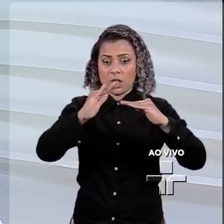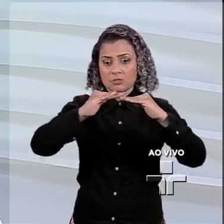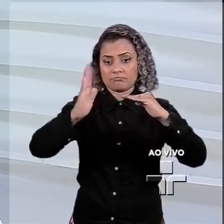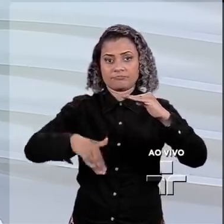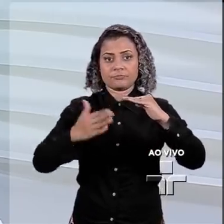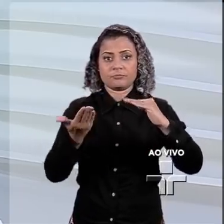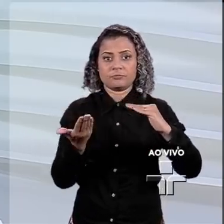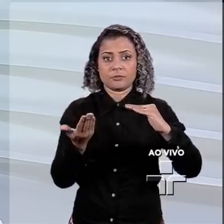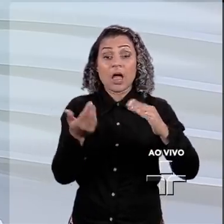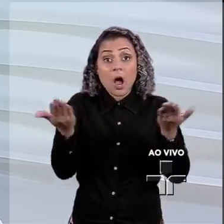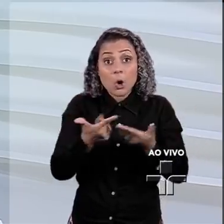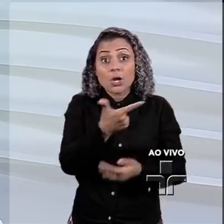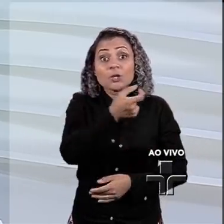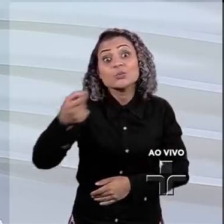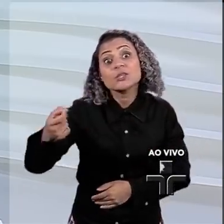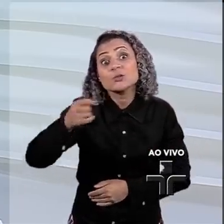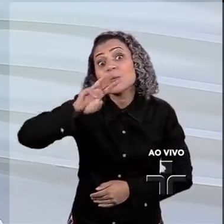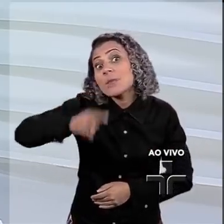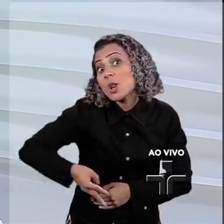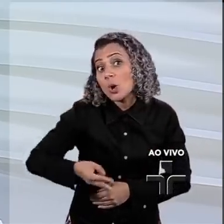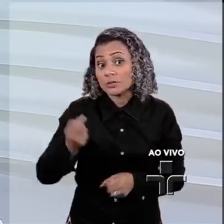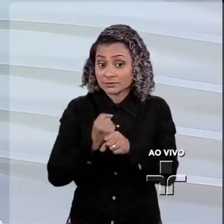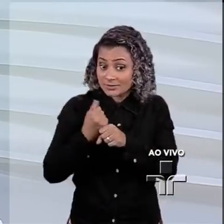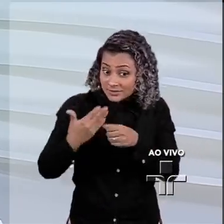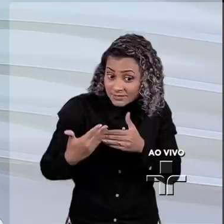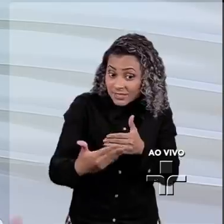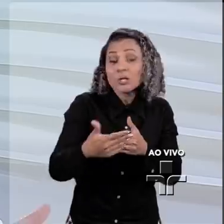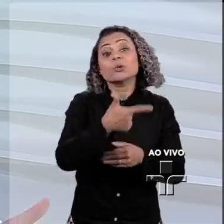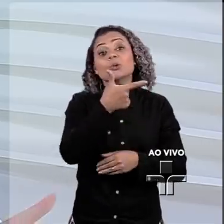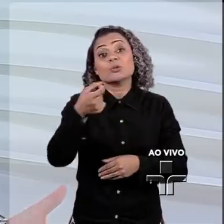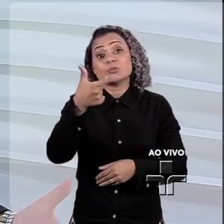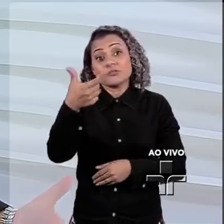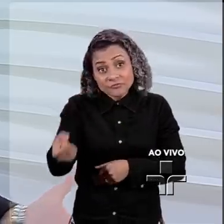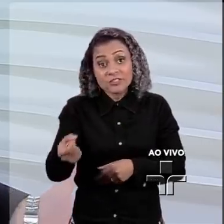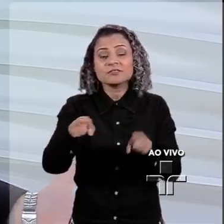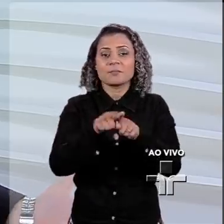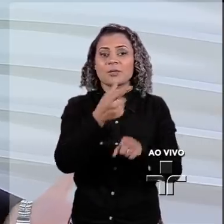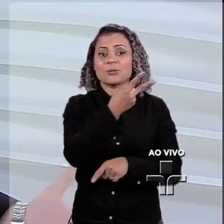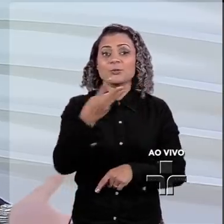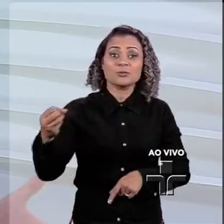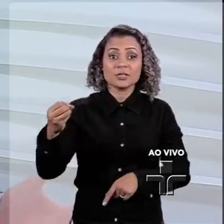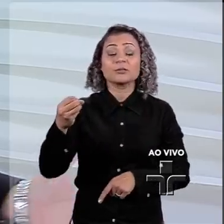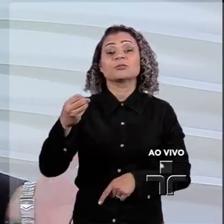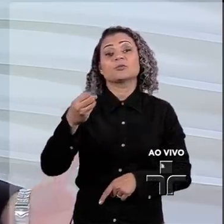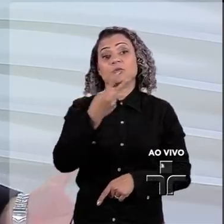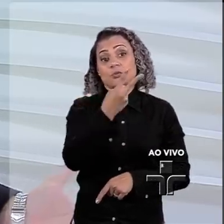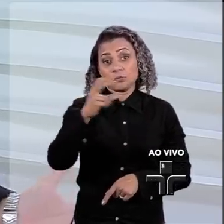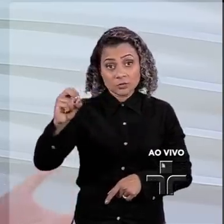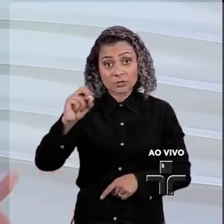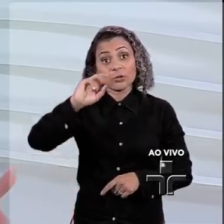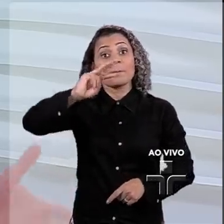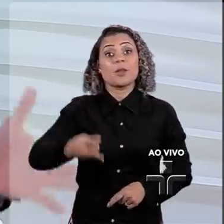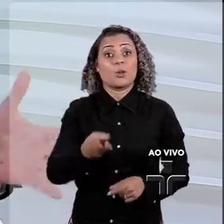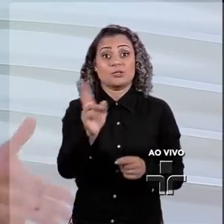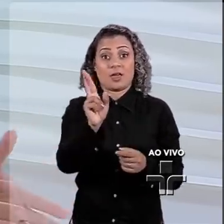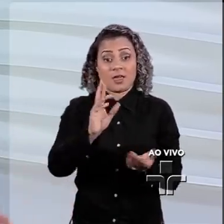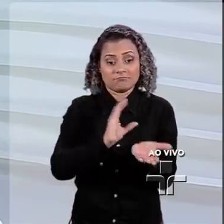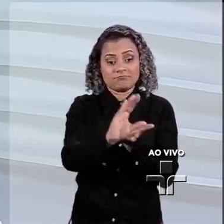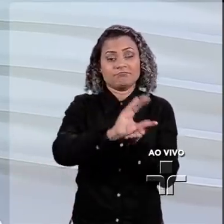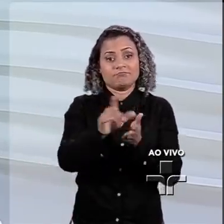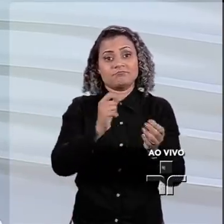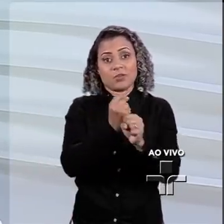ter 200 milhões esse ano e 200 milhões no ano que vem. Então, a prioridade é com recurso, né? Você mostra aqui a prioridade para o momento que